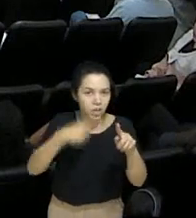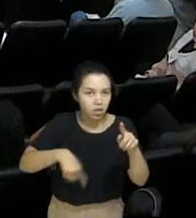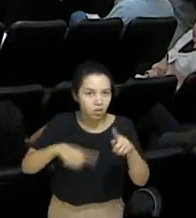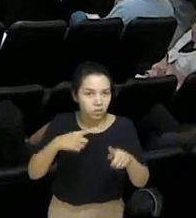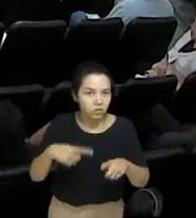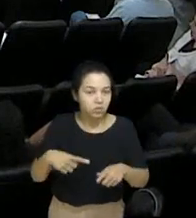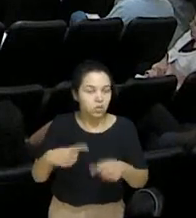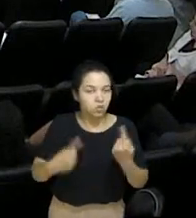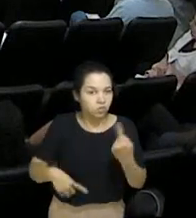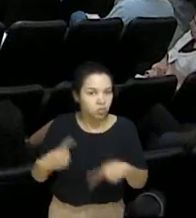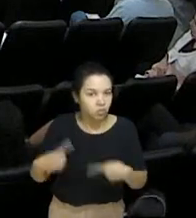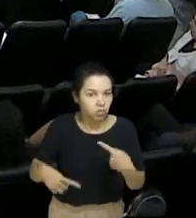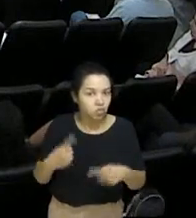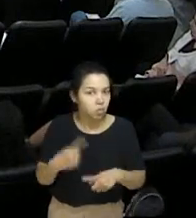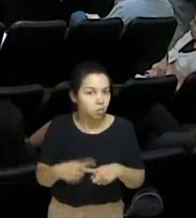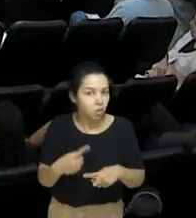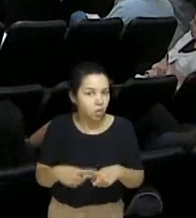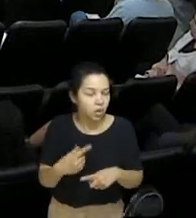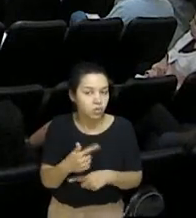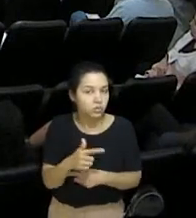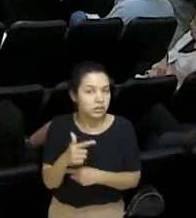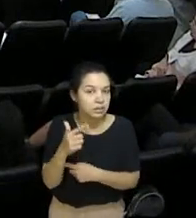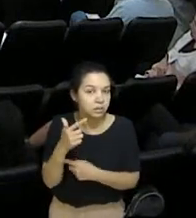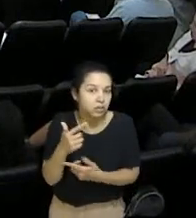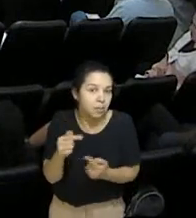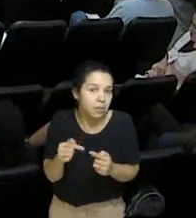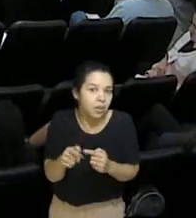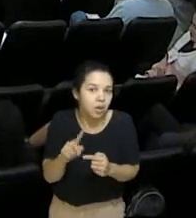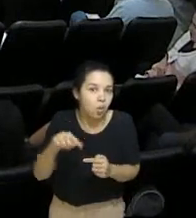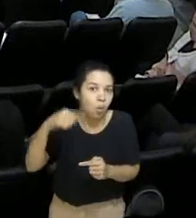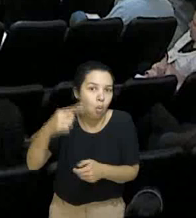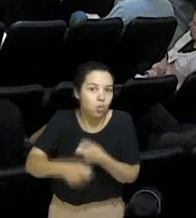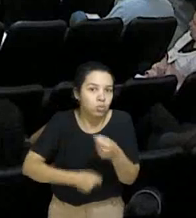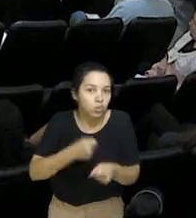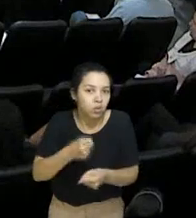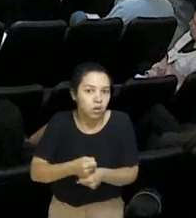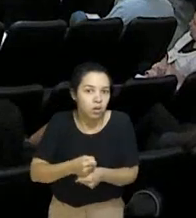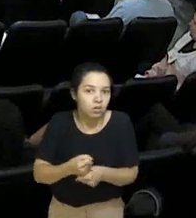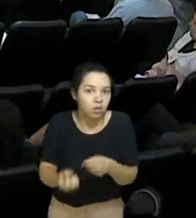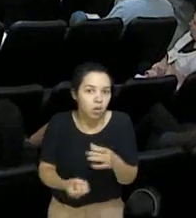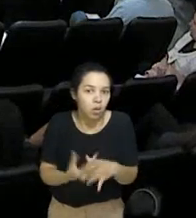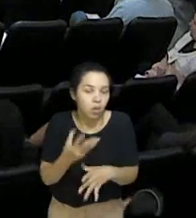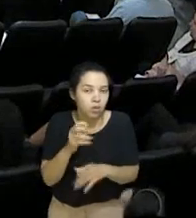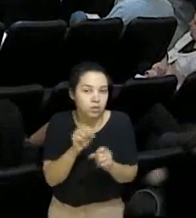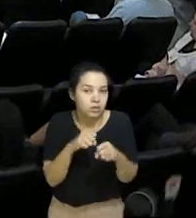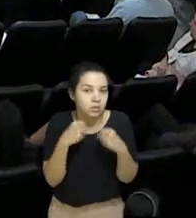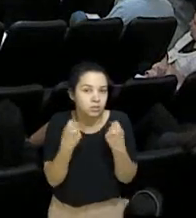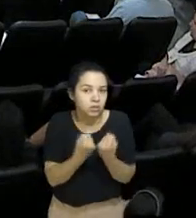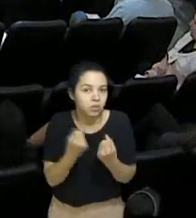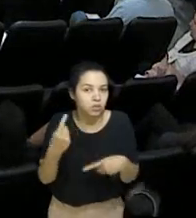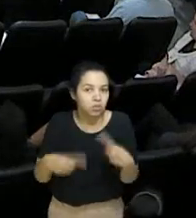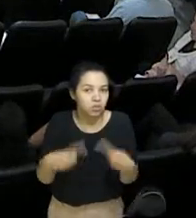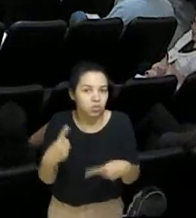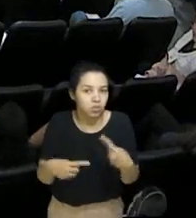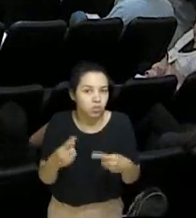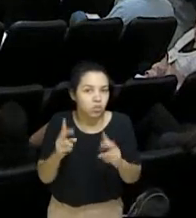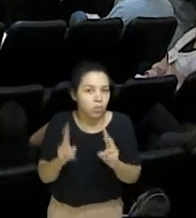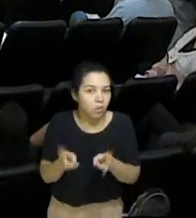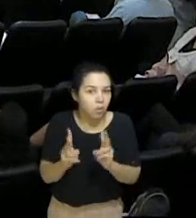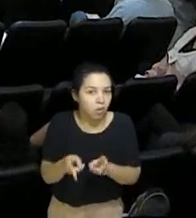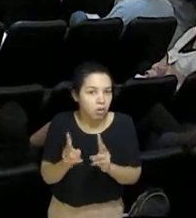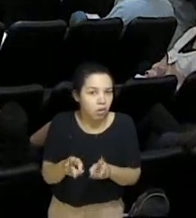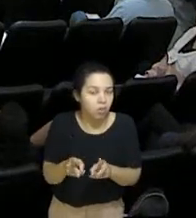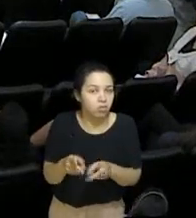pauta. Porque não tem sentido nós chegar o ano que vem e fazer outro seminário para discutir as mesmas coisas e levantar aquilo